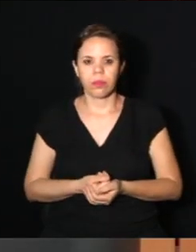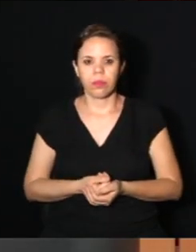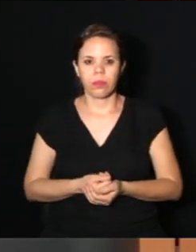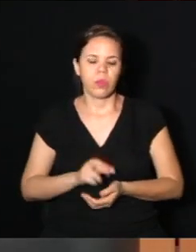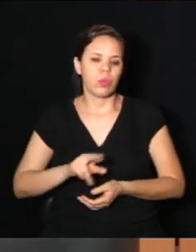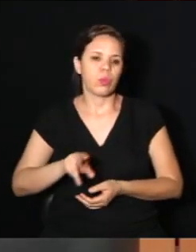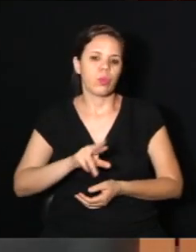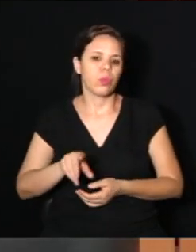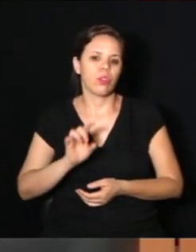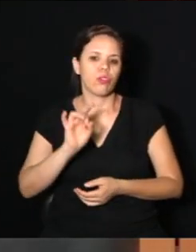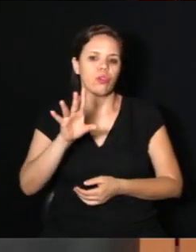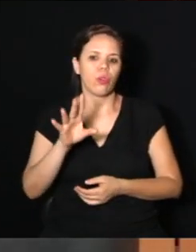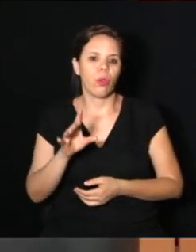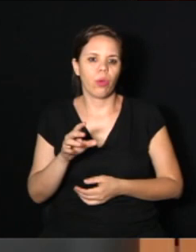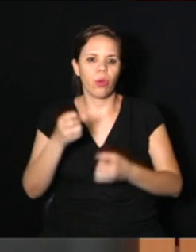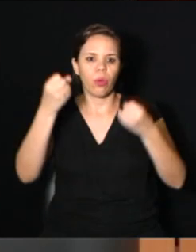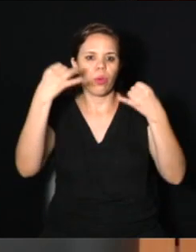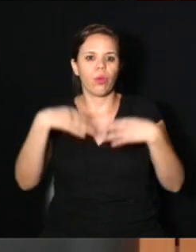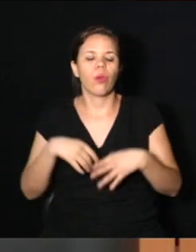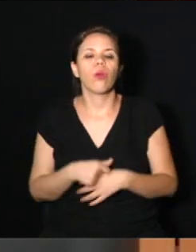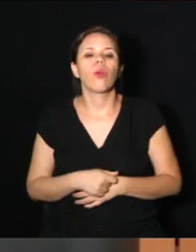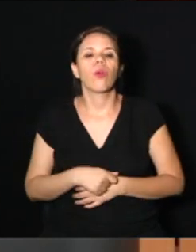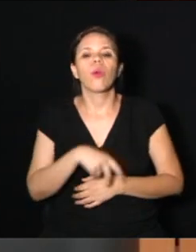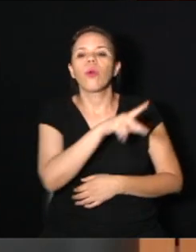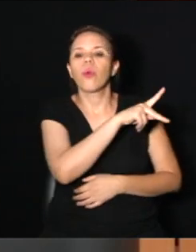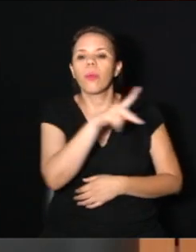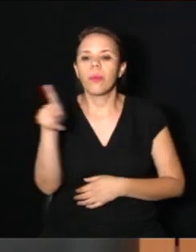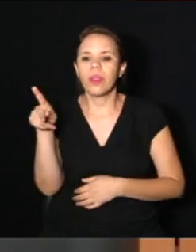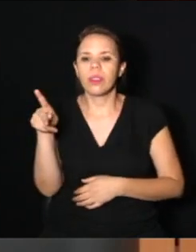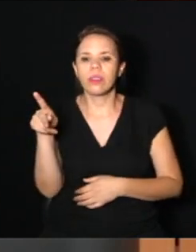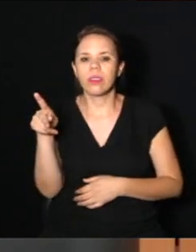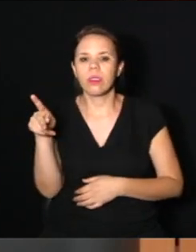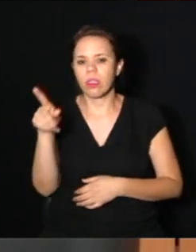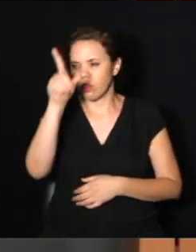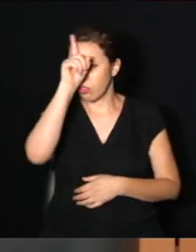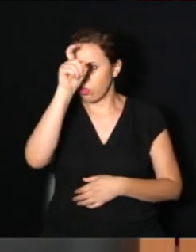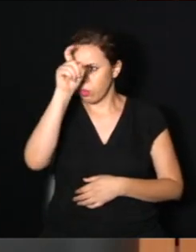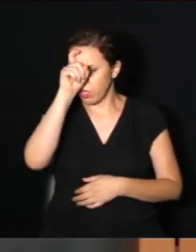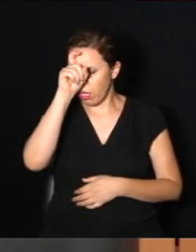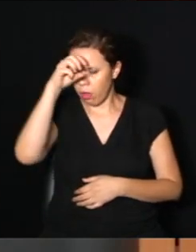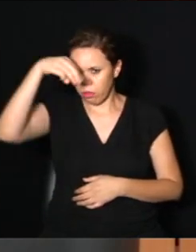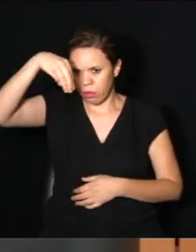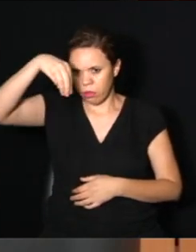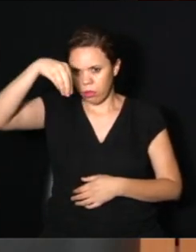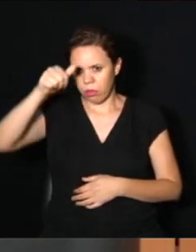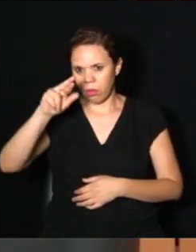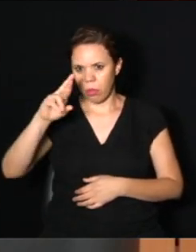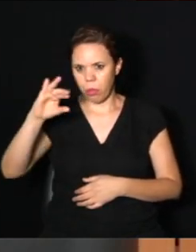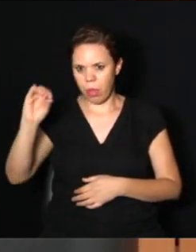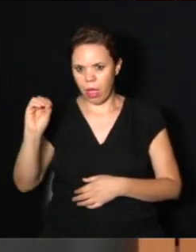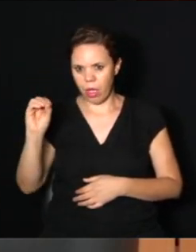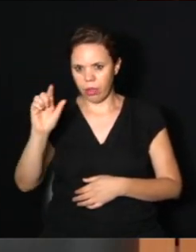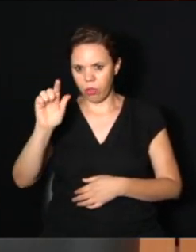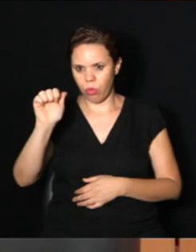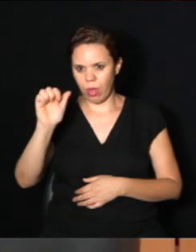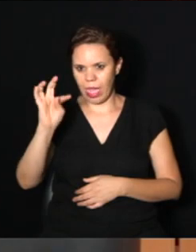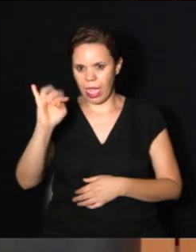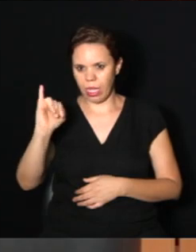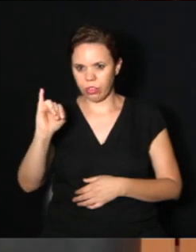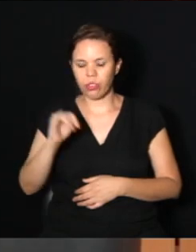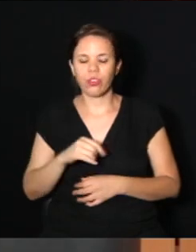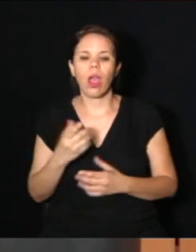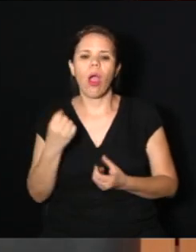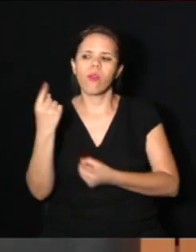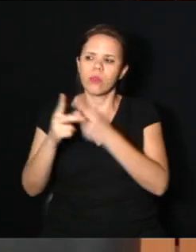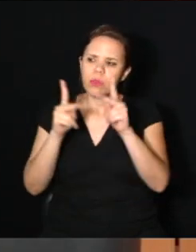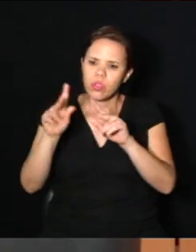o que diz o presidente da Rede Mário Gatti. Não é o que diz. E aí nós estamos aqui, então, com algumas pessoas da